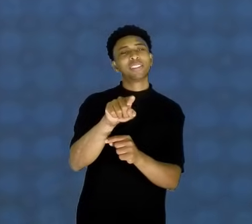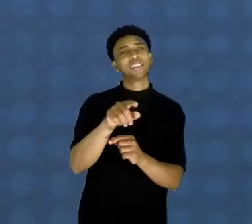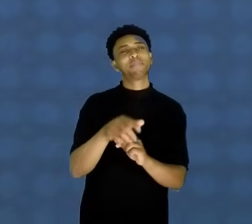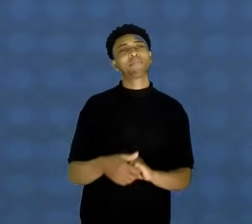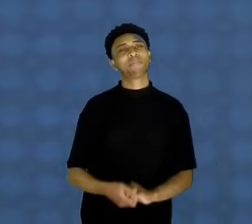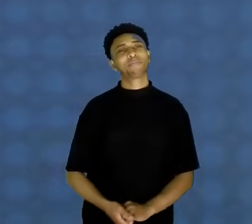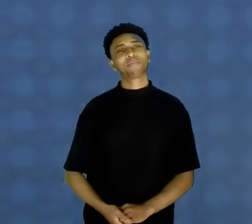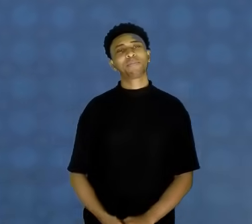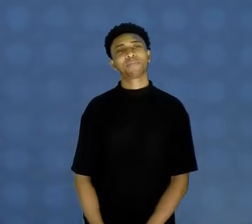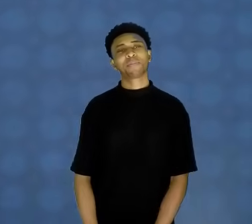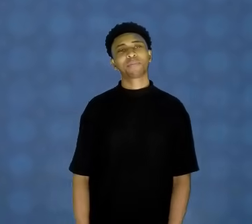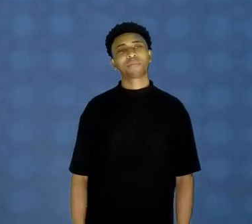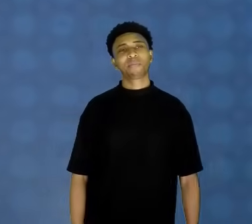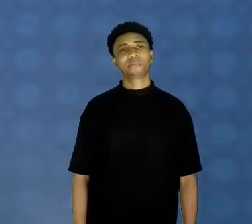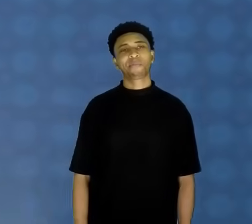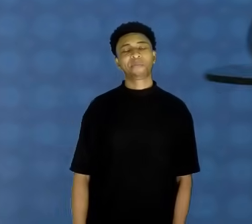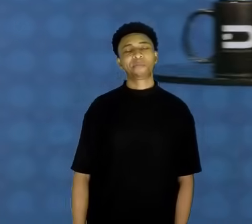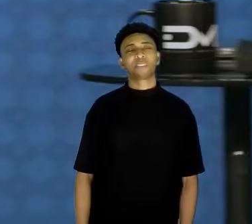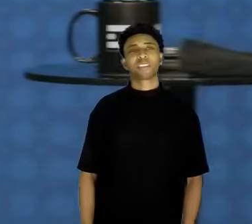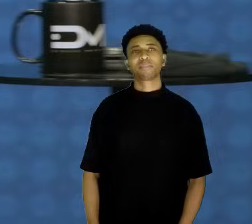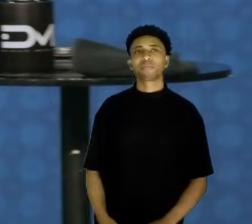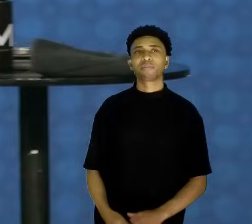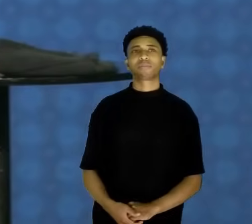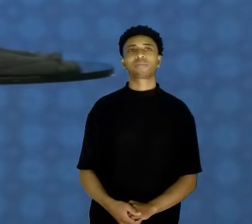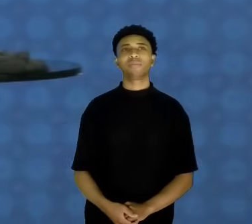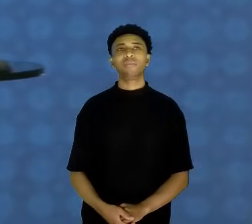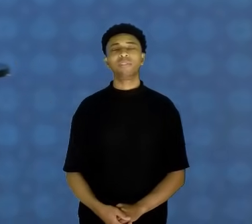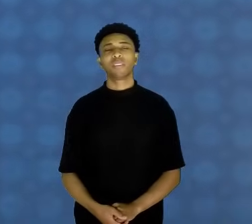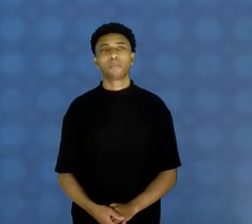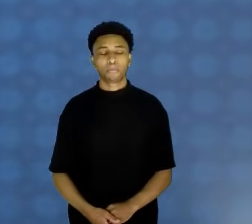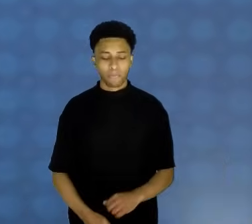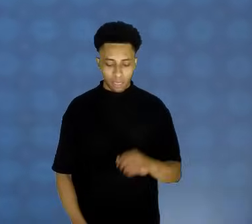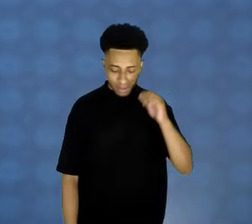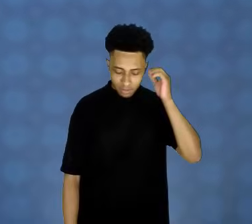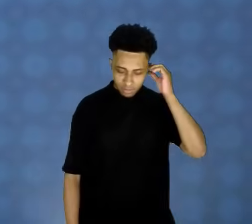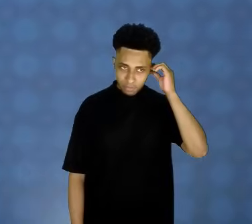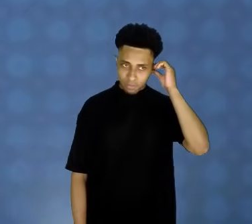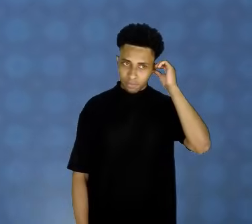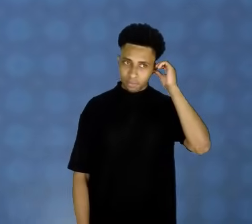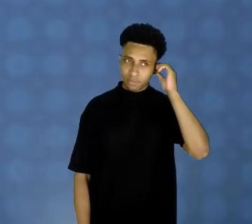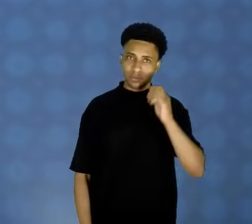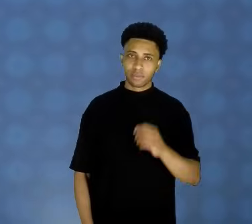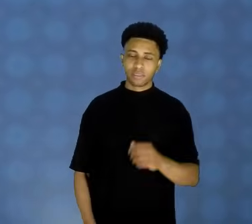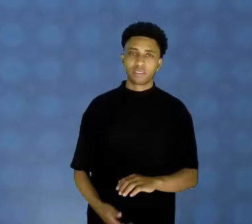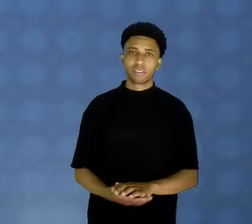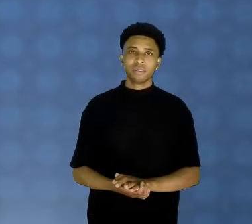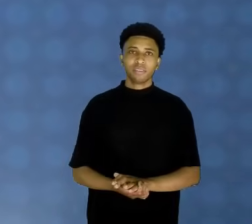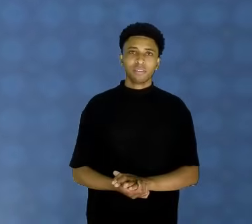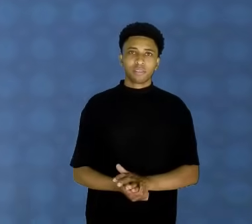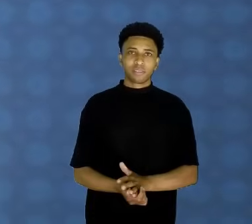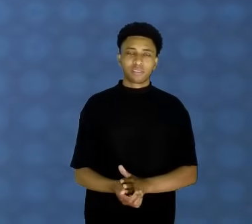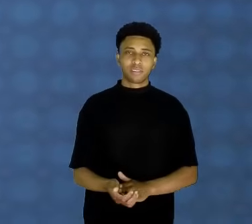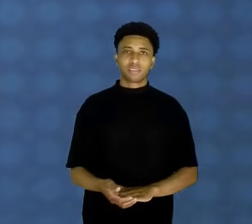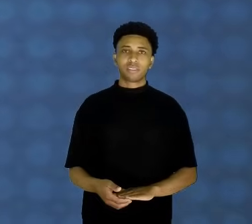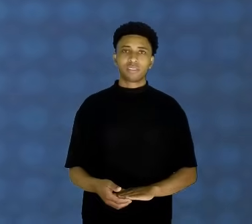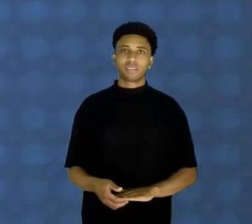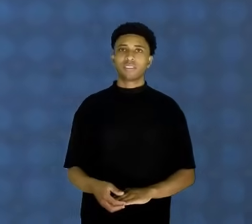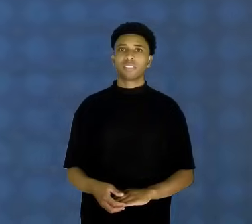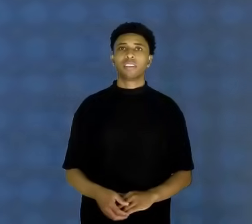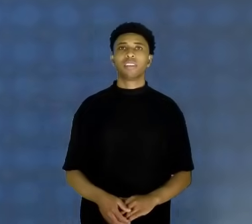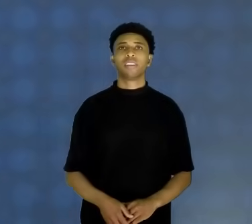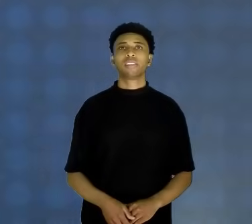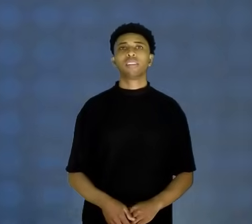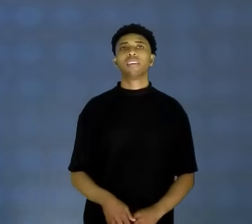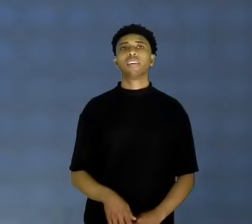E a humilhação. Ah, pastor, se Deus me amasse, ele não deixaria eu ser humilhado como eu